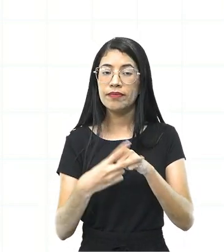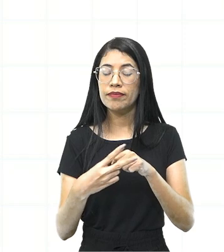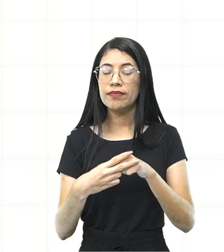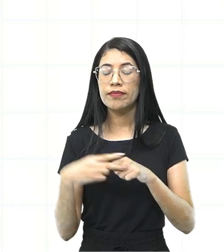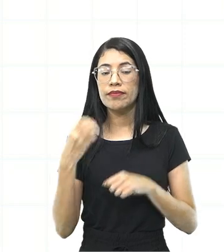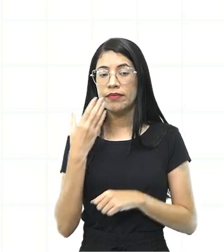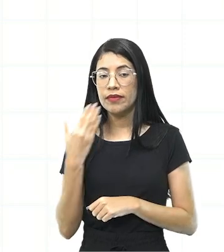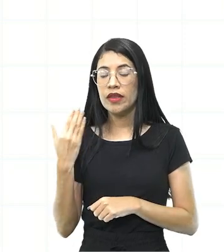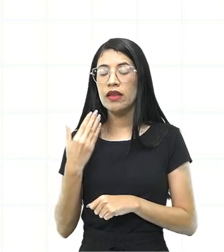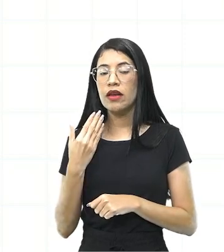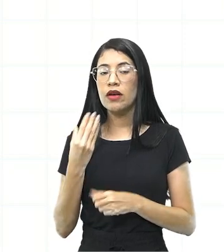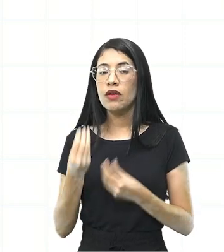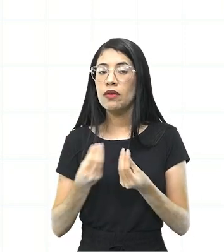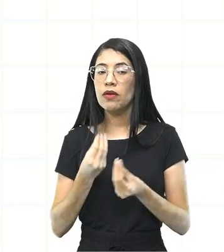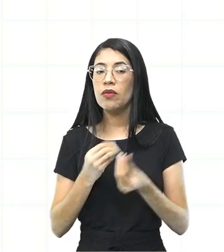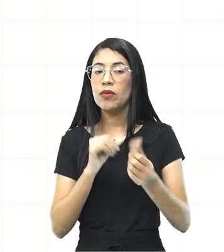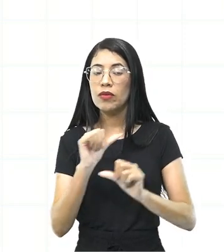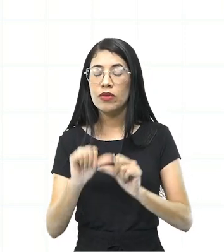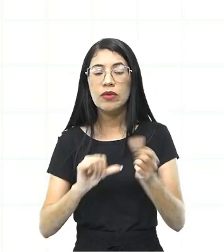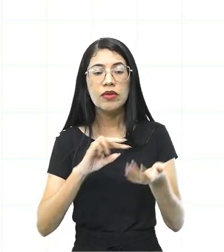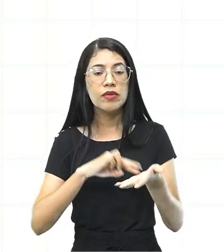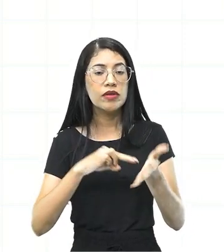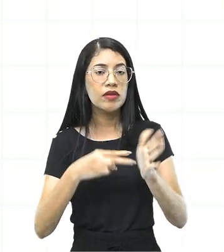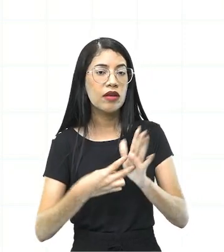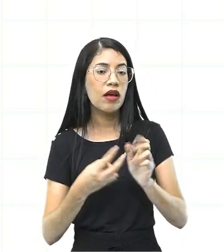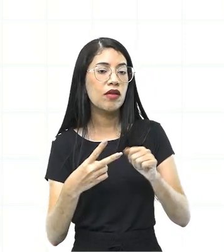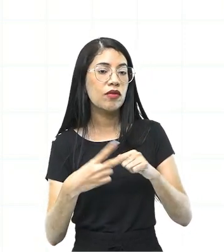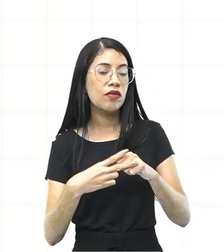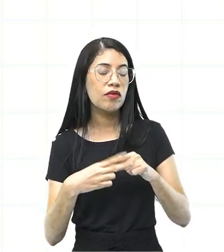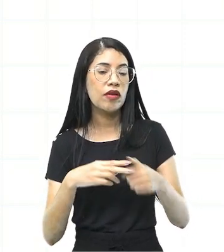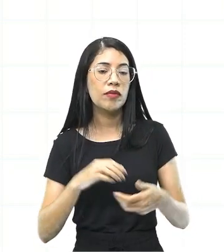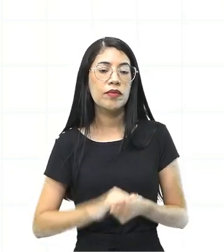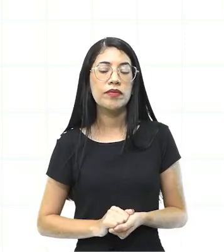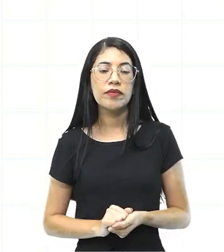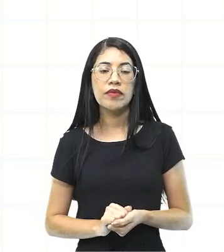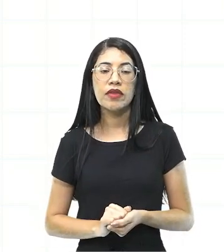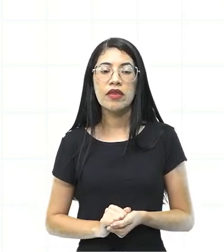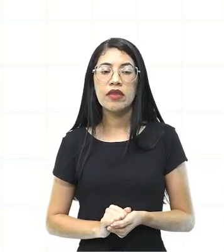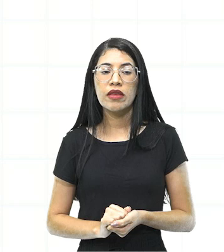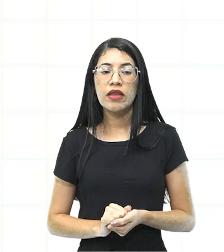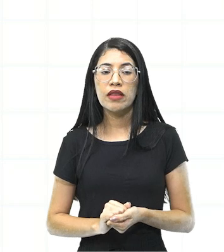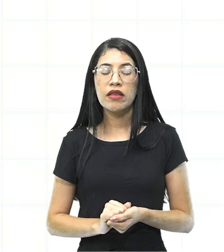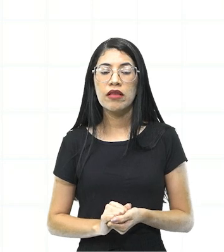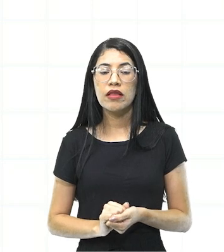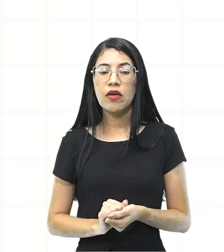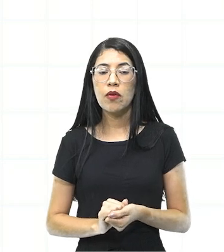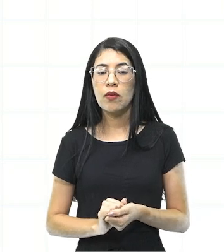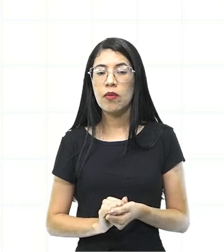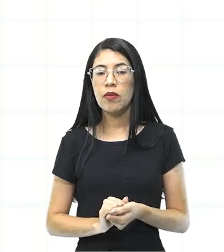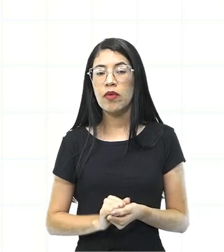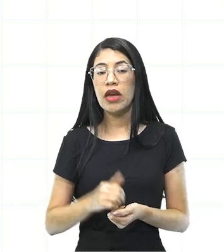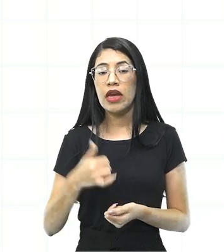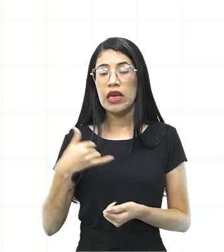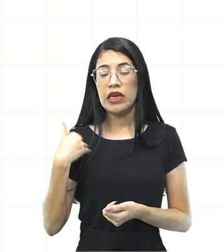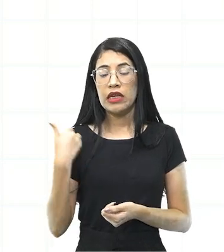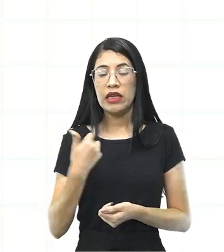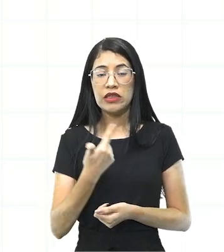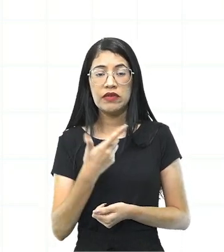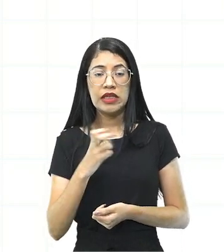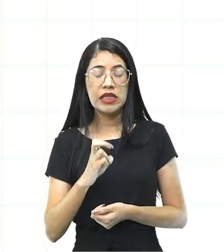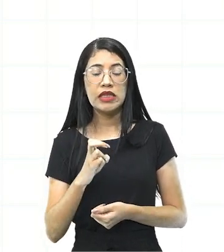como ele está alterando aqui o sentido, né? Do verbo. De repente, fiz 25 anos.